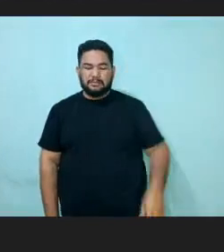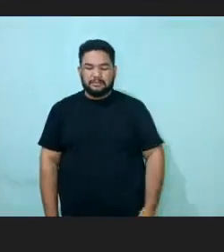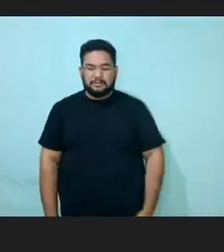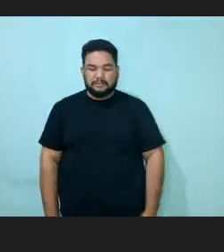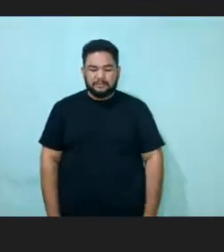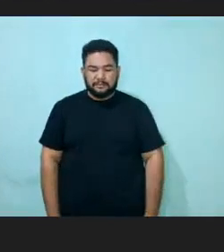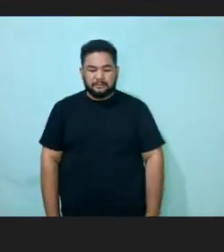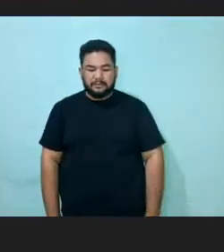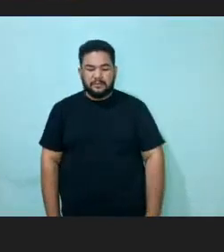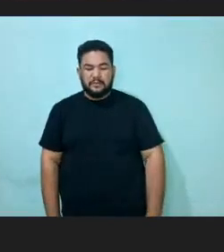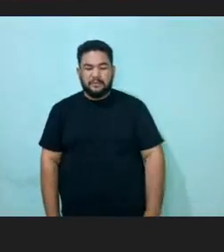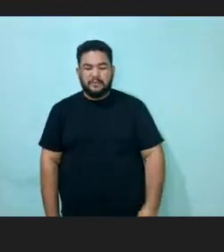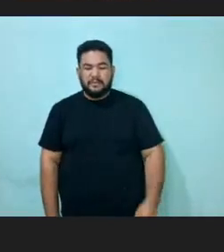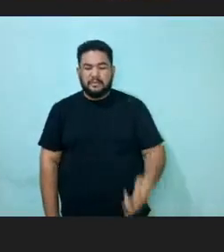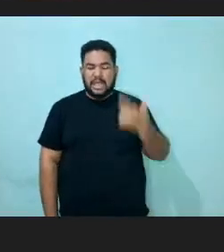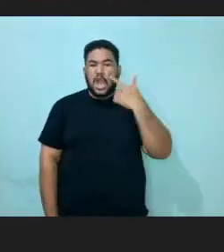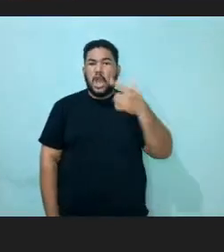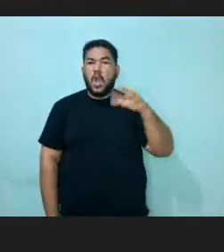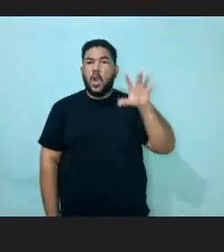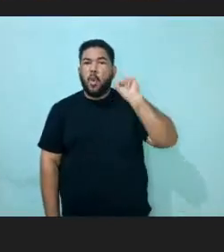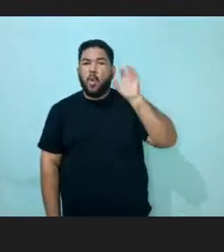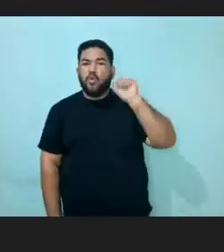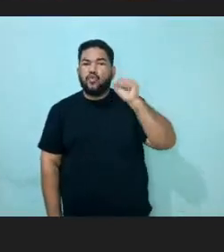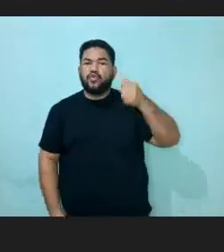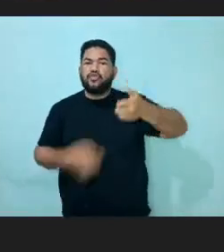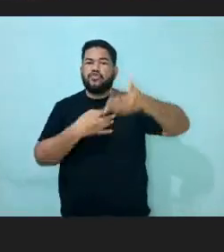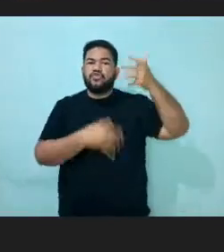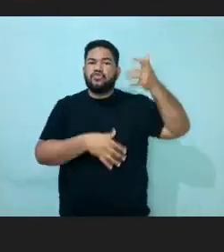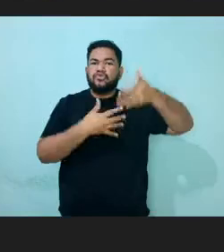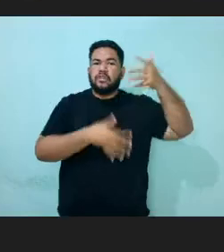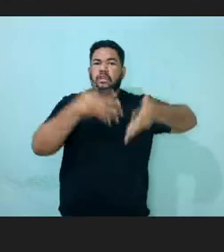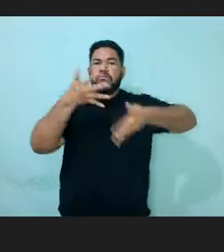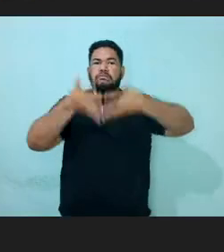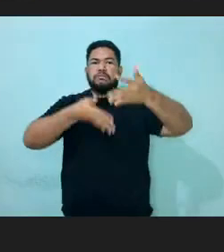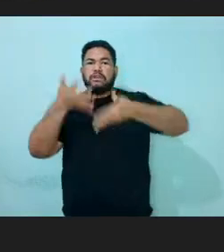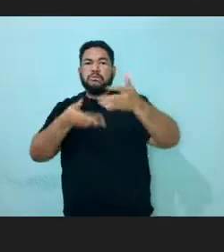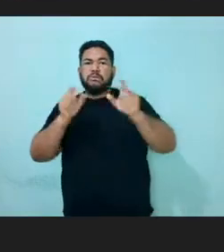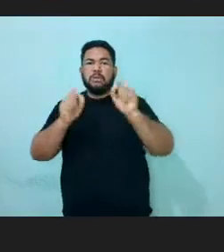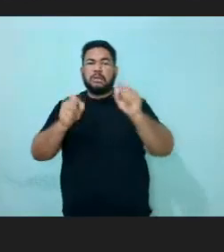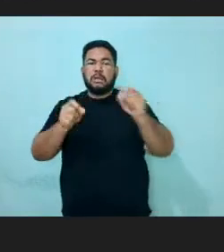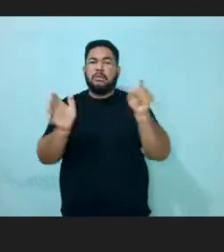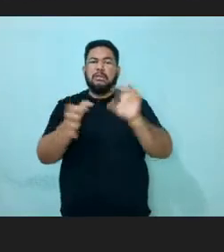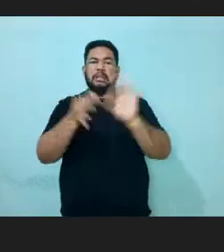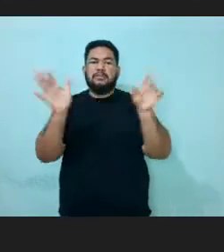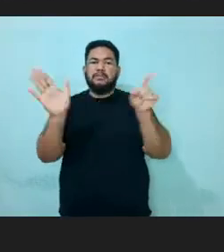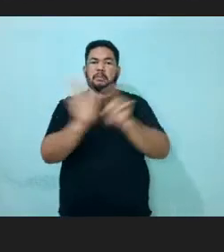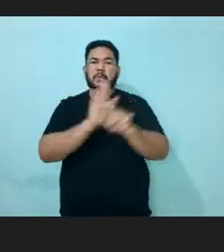Pode, vai ser o quê? Vai ser no chat? Vai ser, pode perguntar, Nelson.